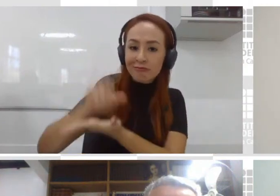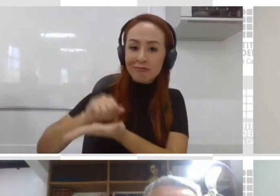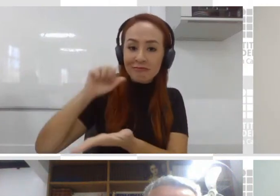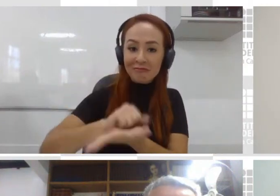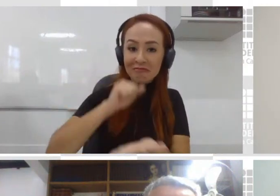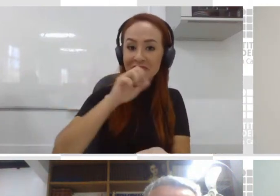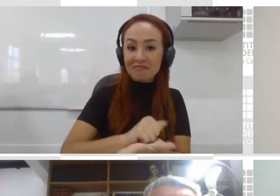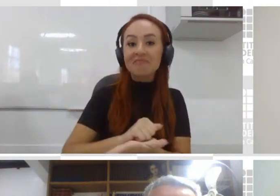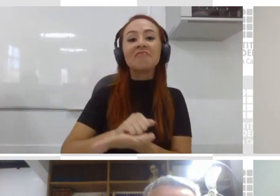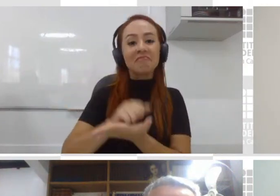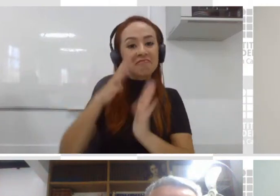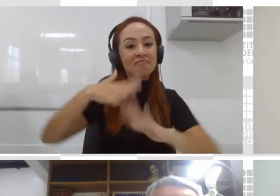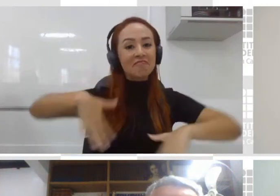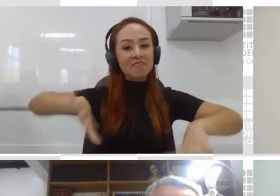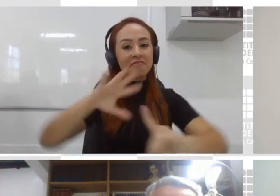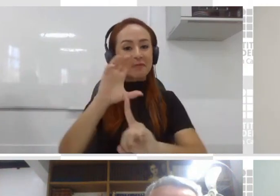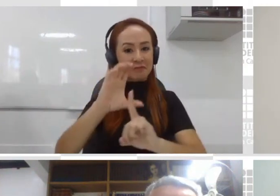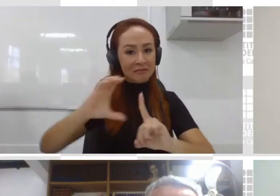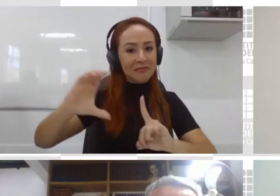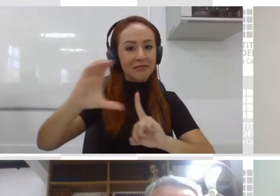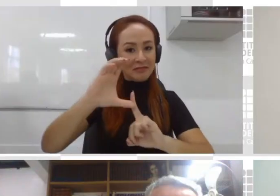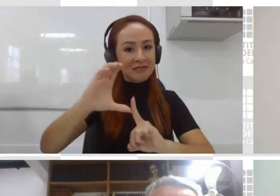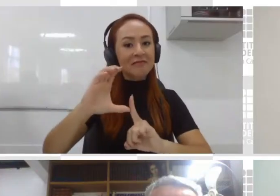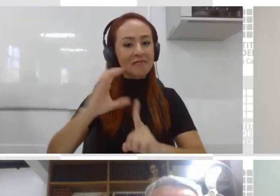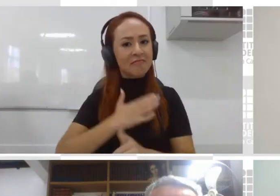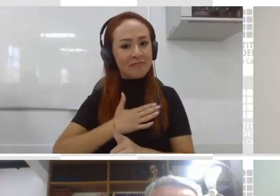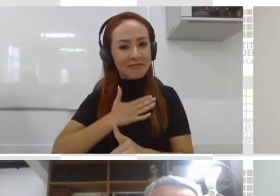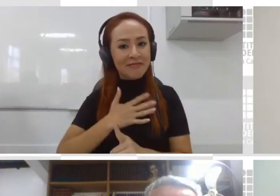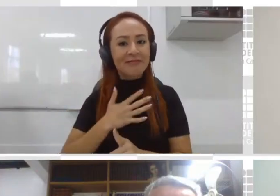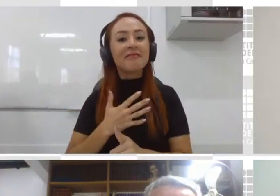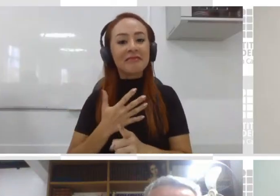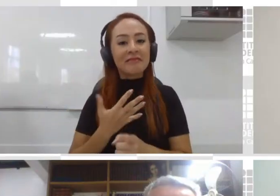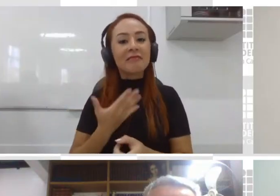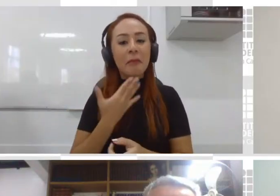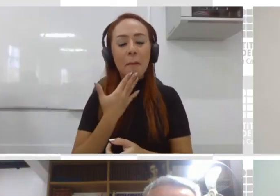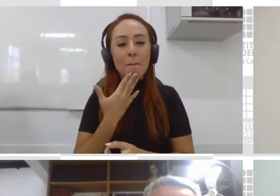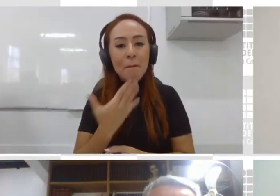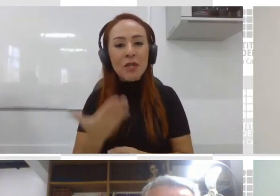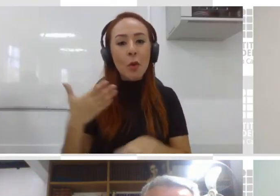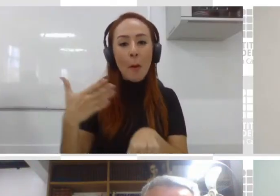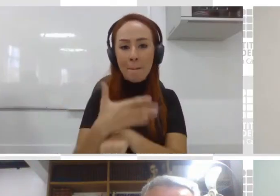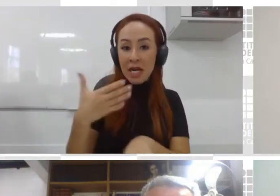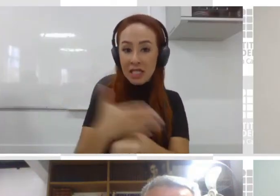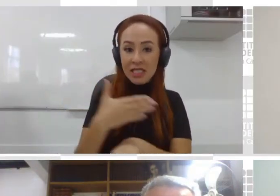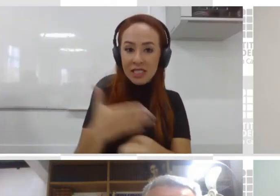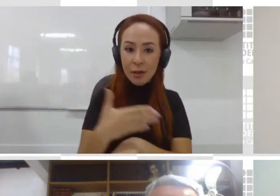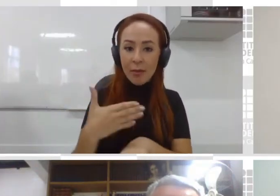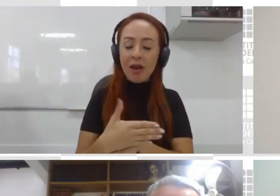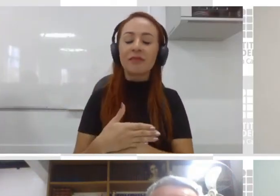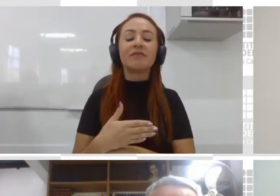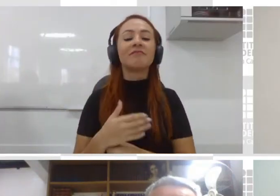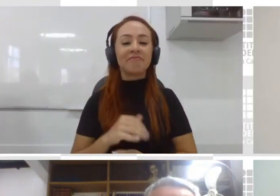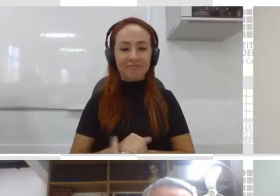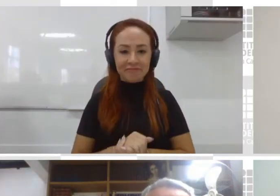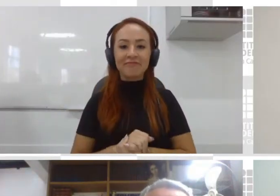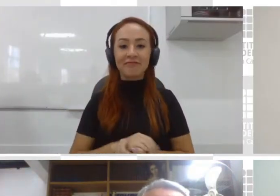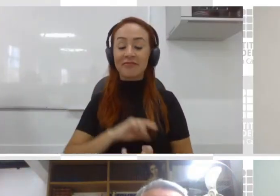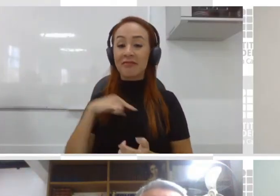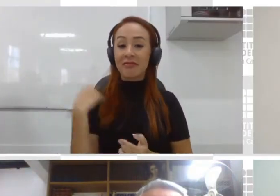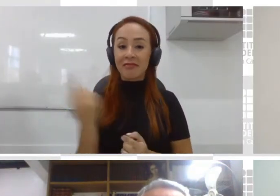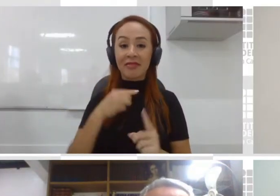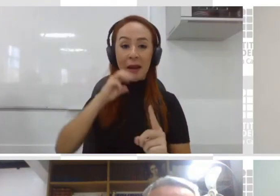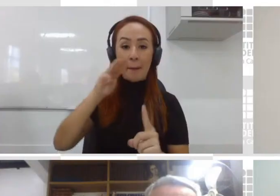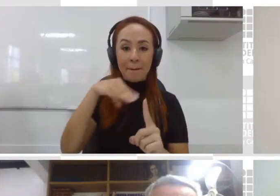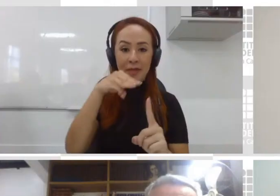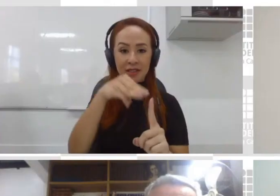também solicitou para participar, e é claro, né, a nossa missão é levar a